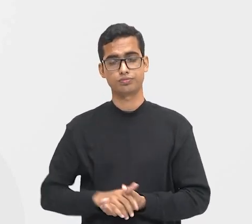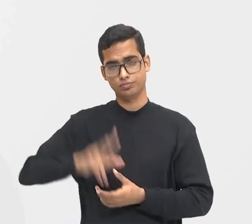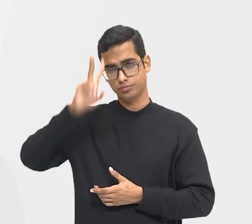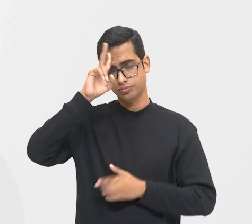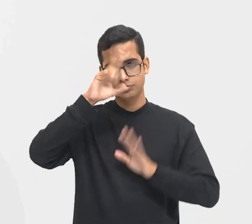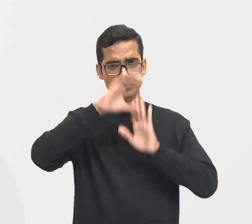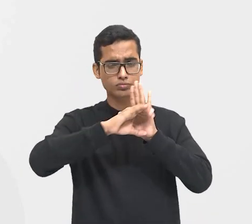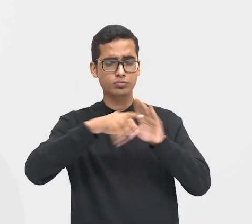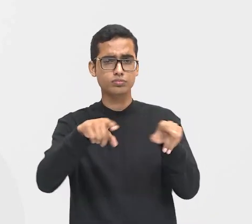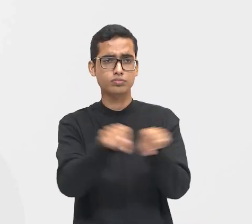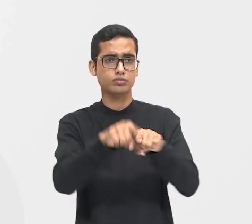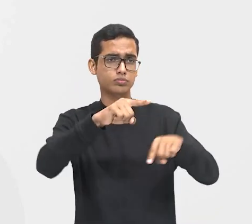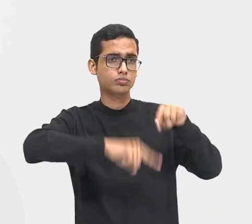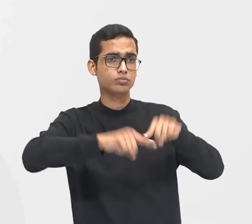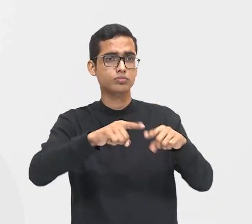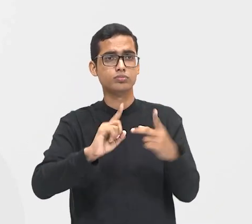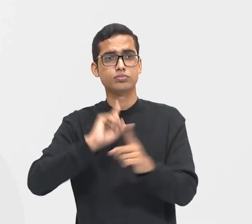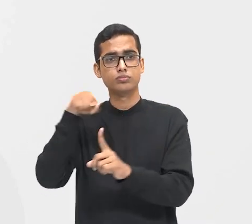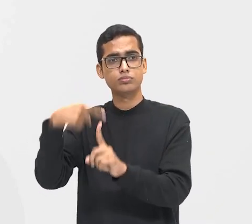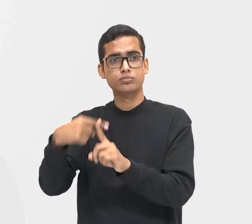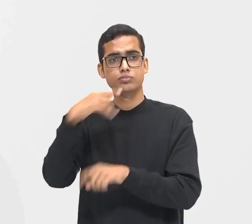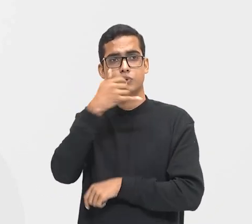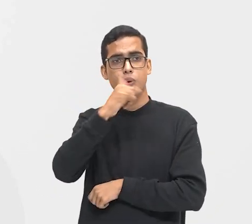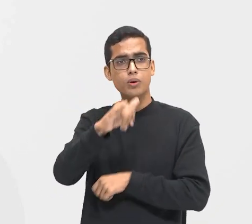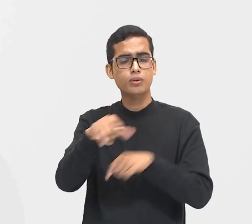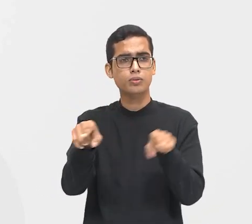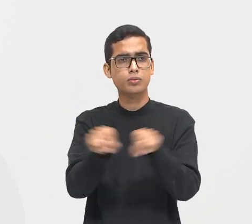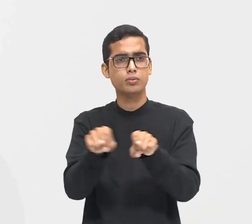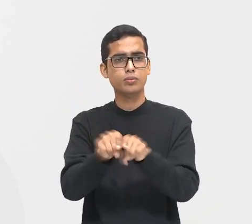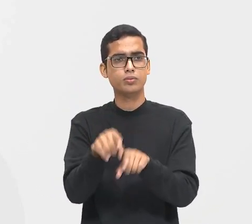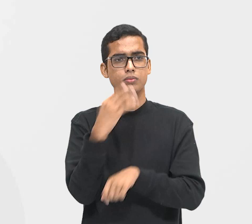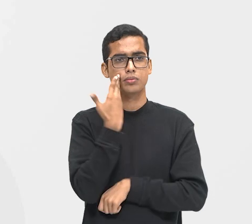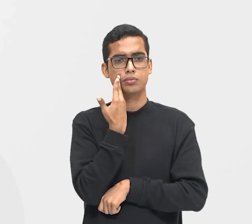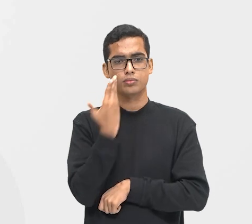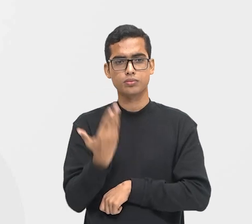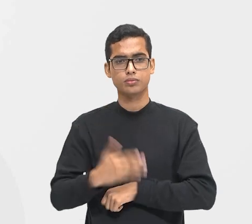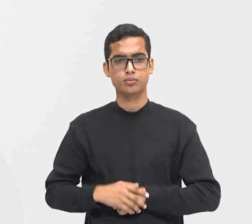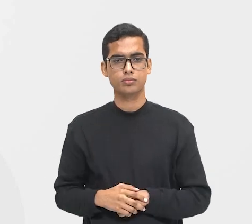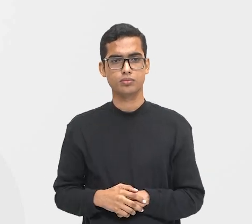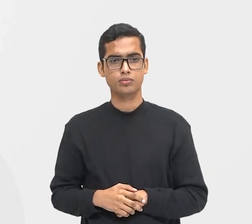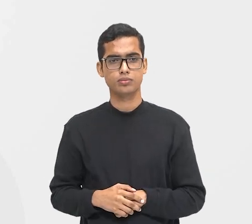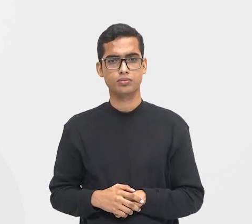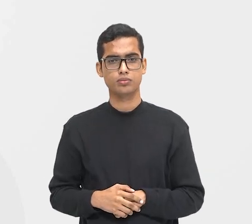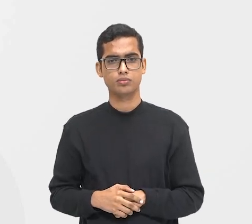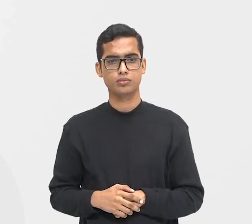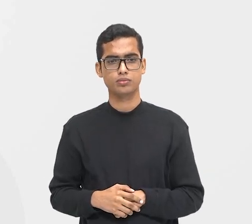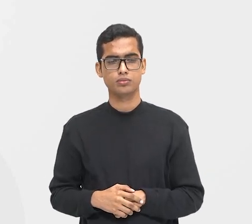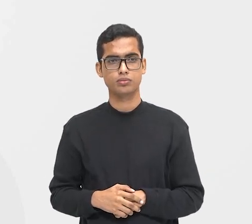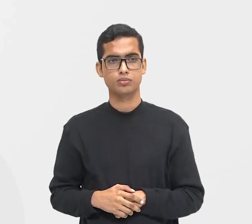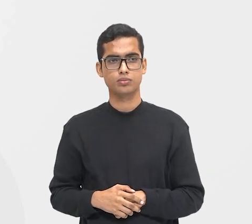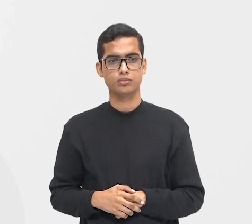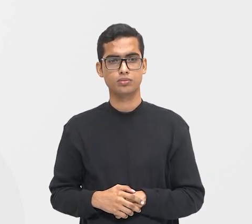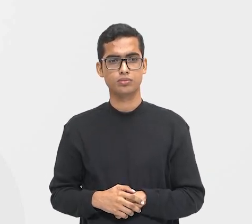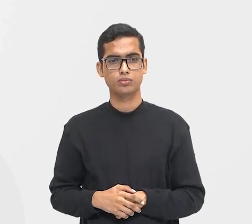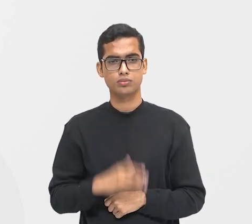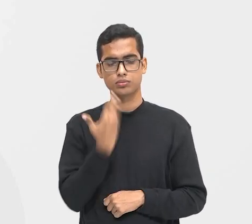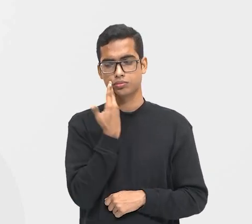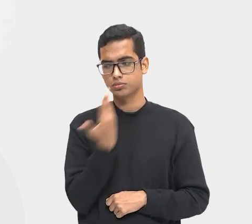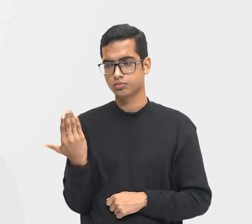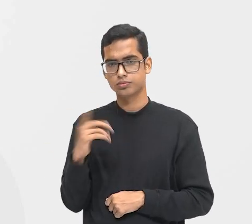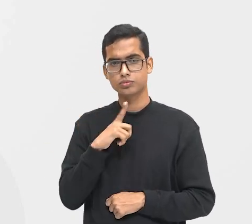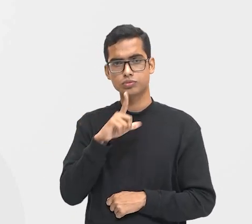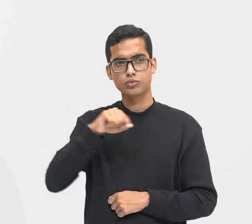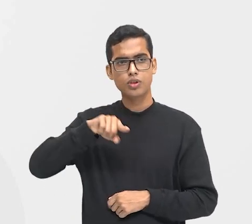estudos sobre matéria e energia, né? O que não é matéria, como a gente pôde observar, o que não é matéria é